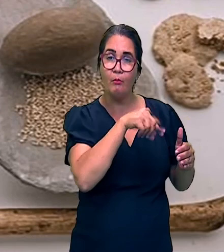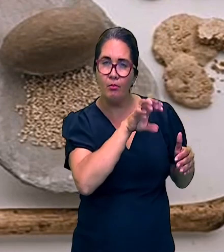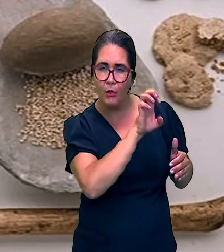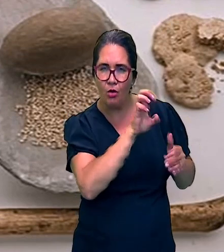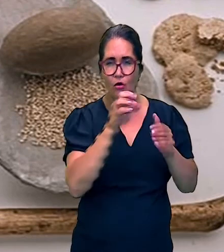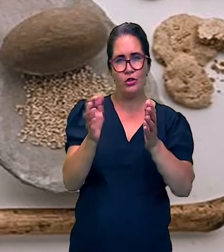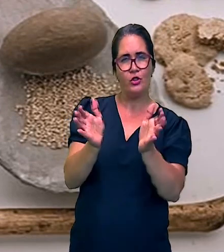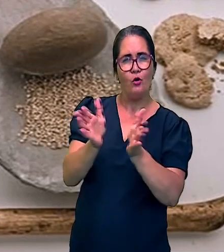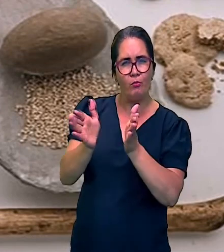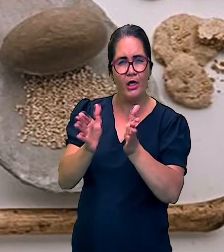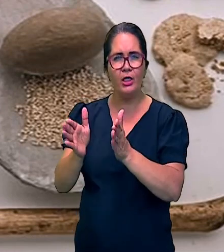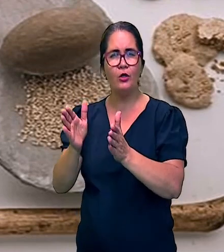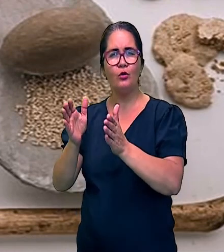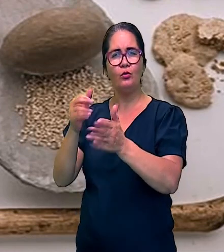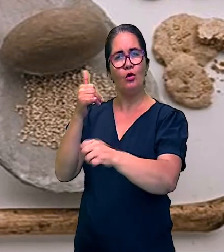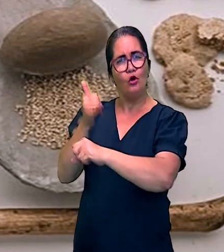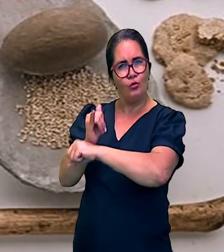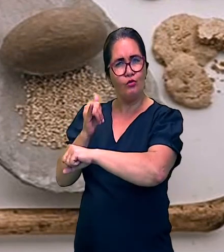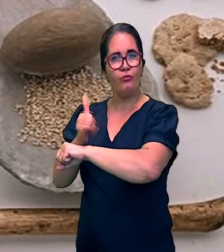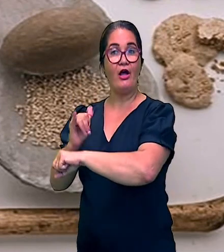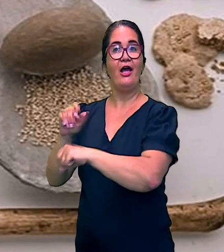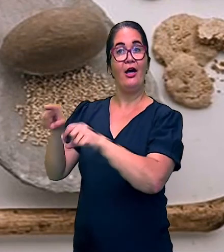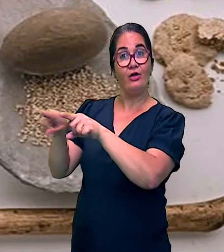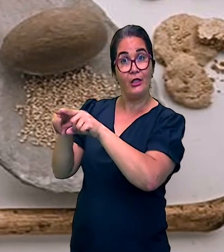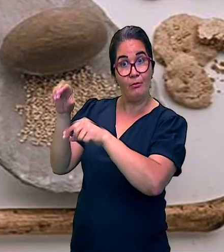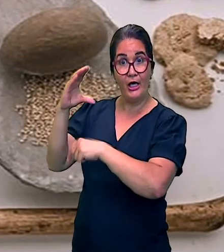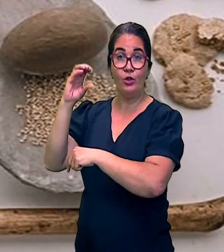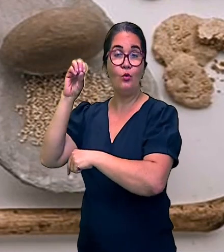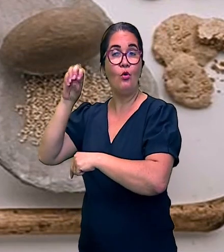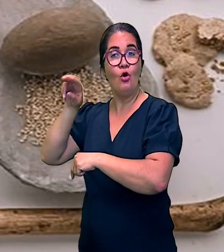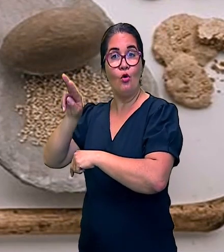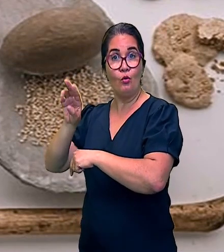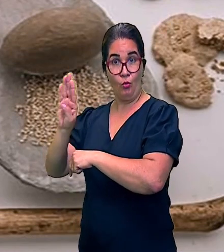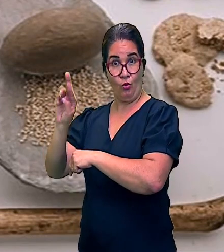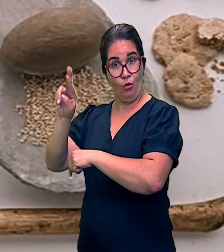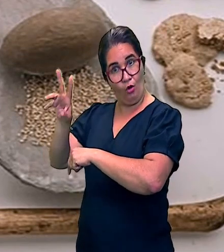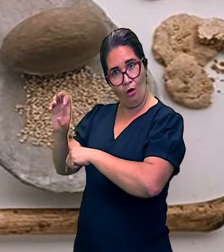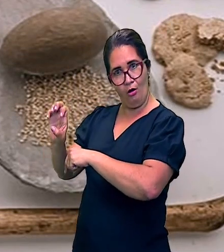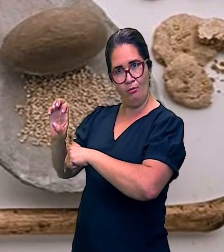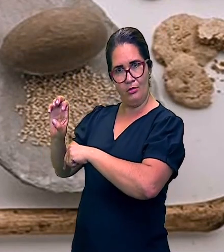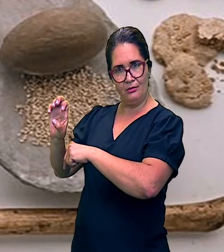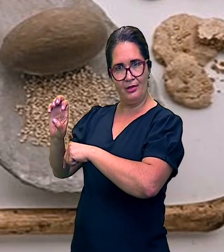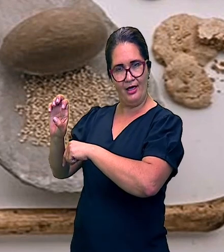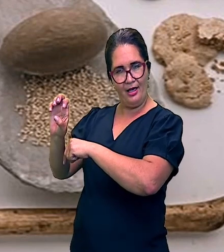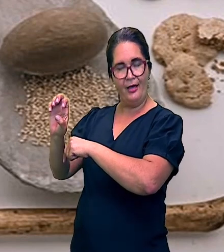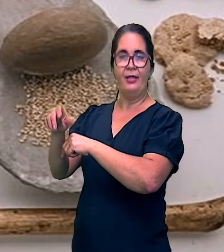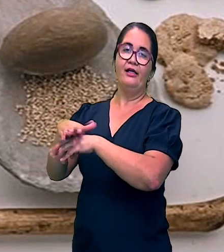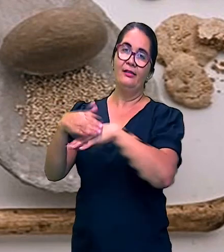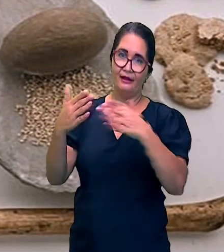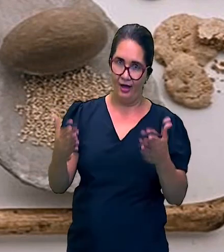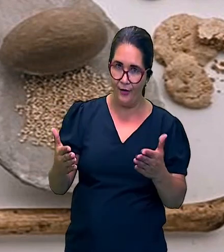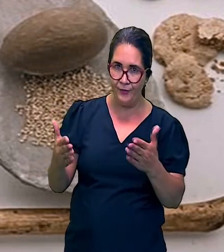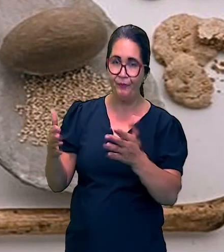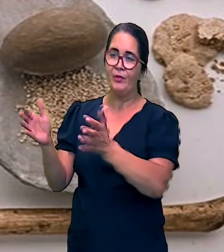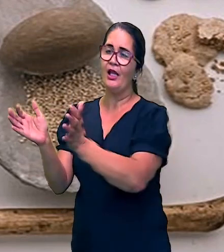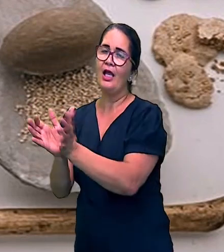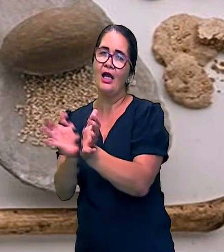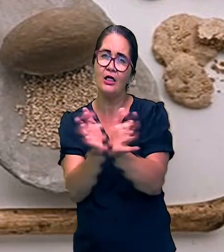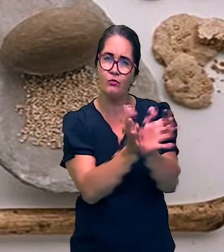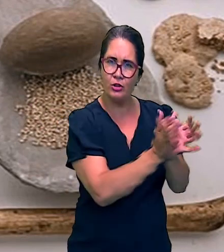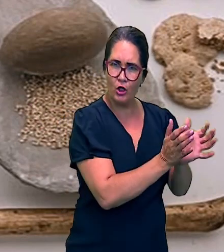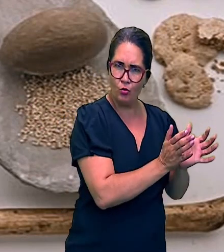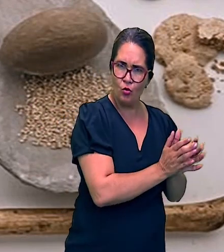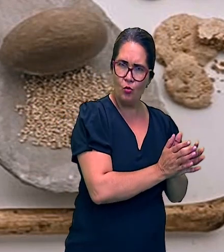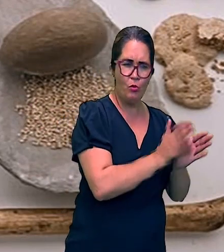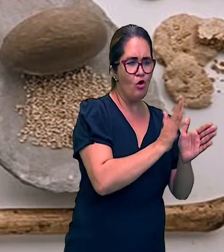todas essas transformações, foi necessário organizar a sociedade, delegando o controle a um rei ou